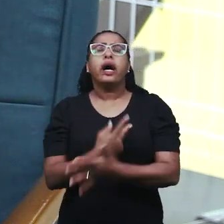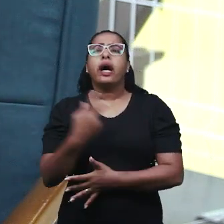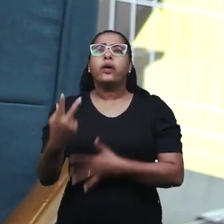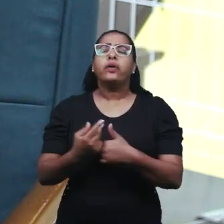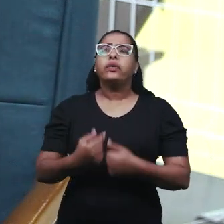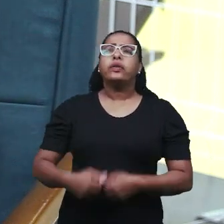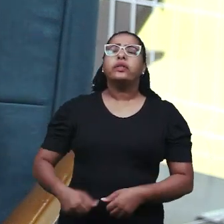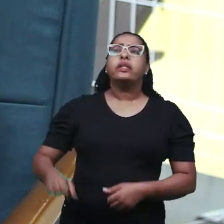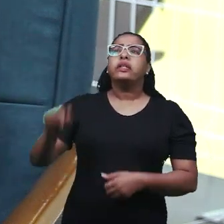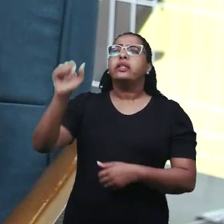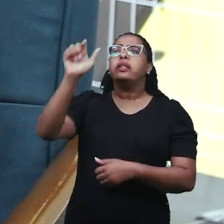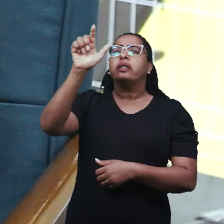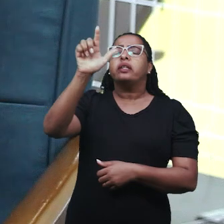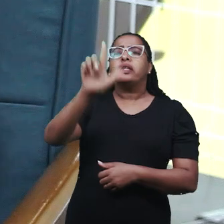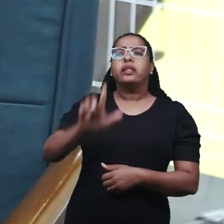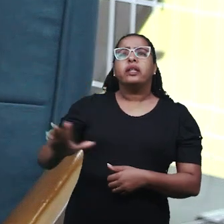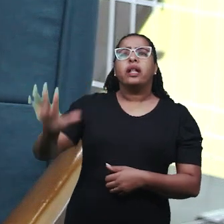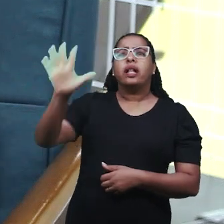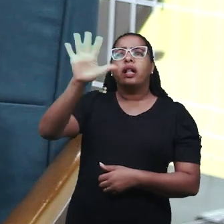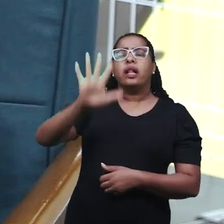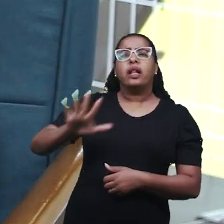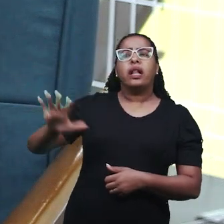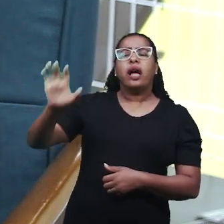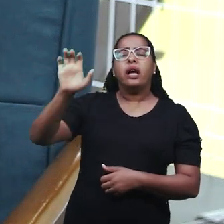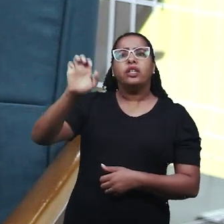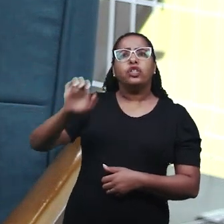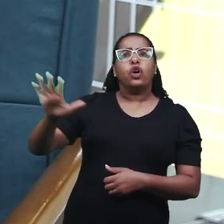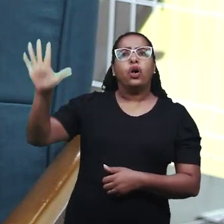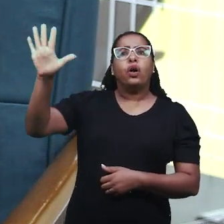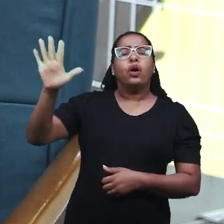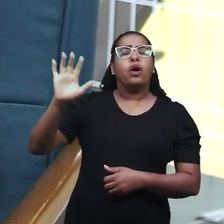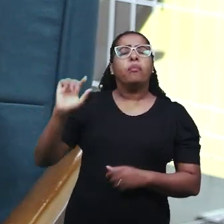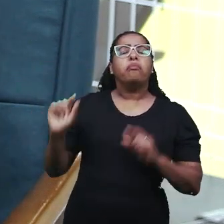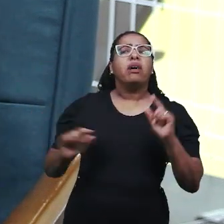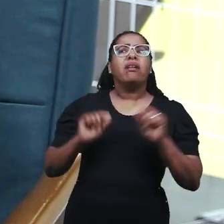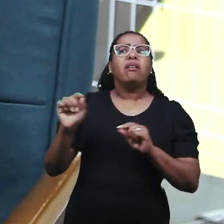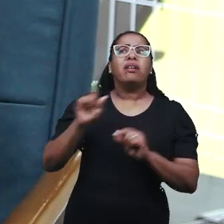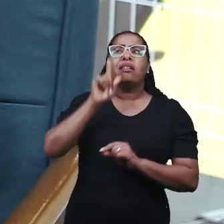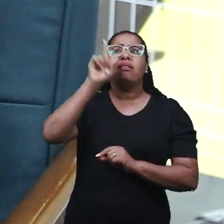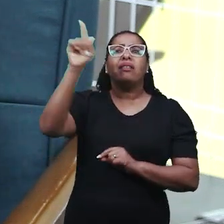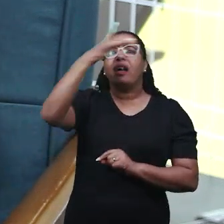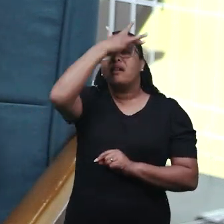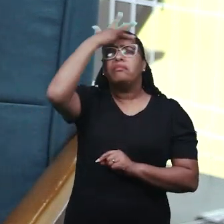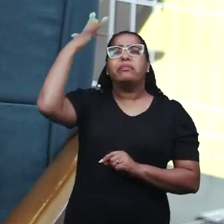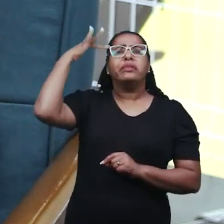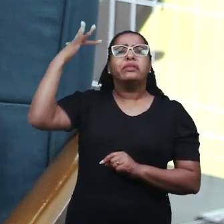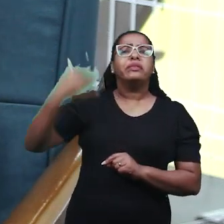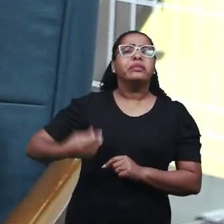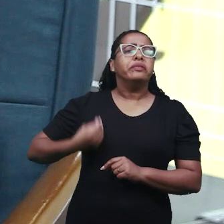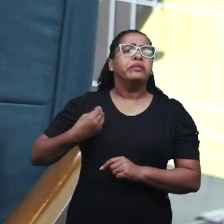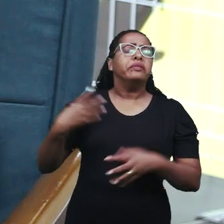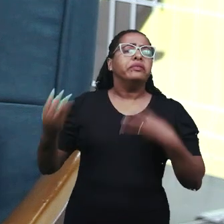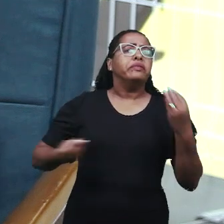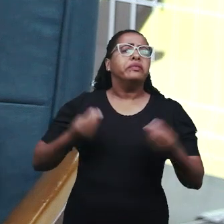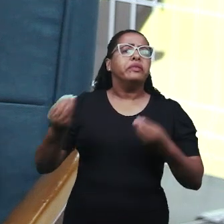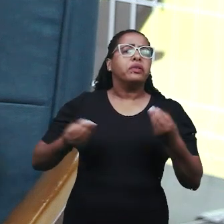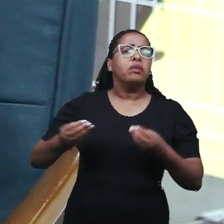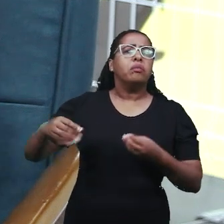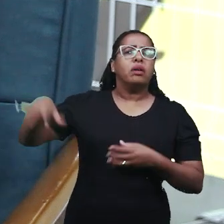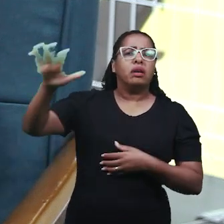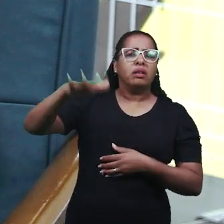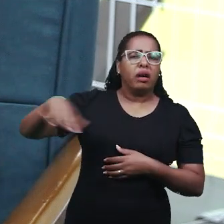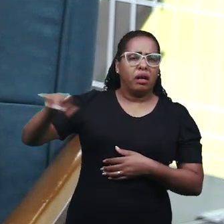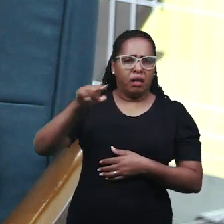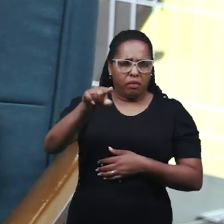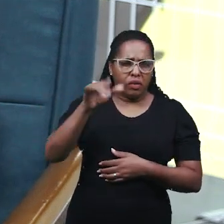no leste europeu, naquela região da antiga União Soviética? Como vivem as pessoas naquela região? Você nunca